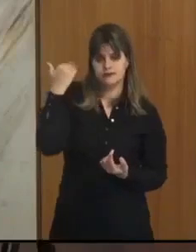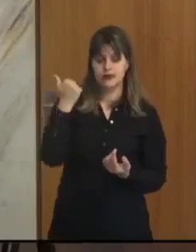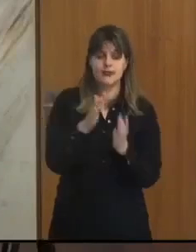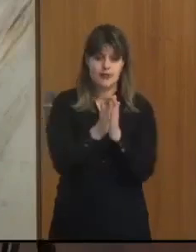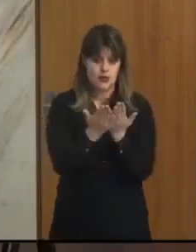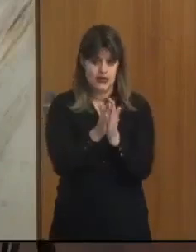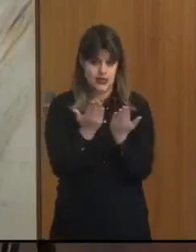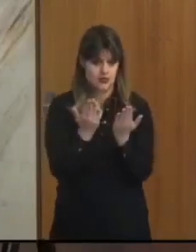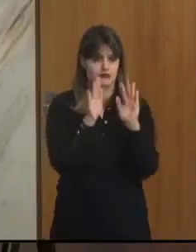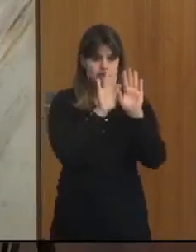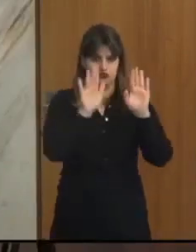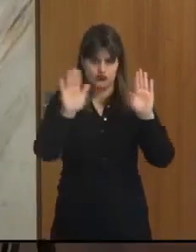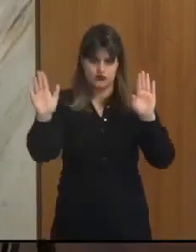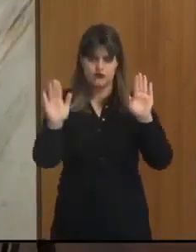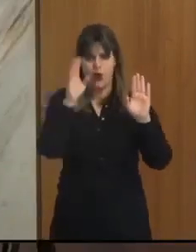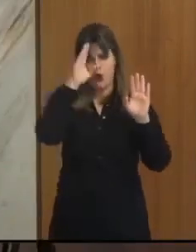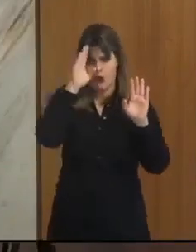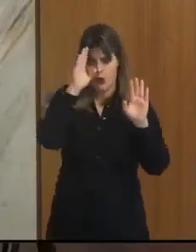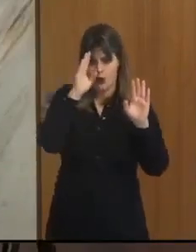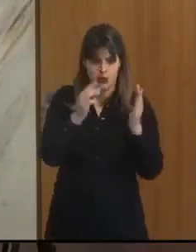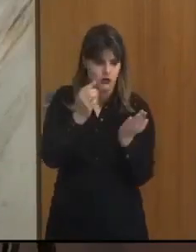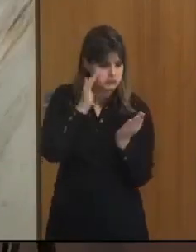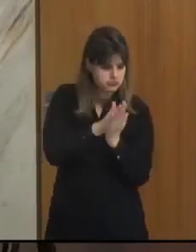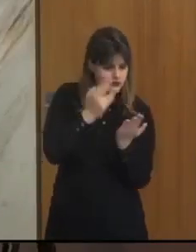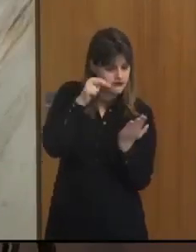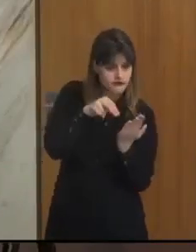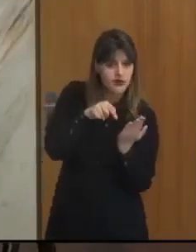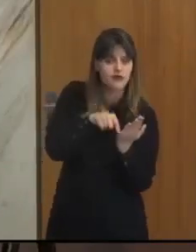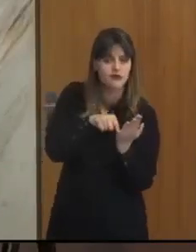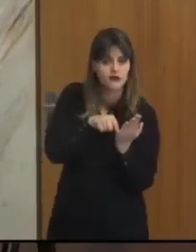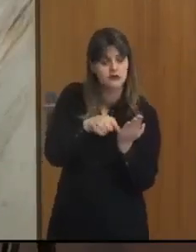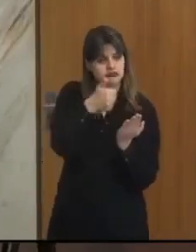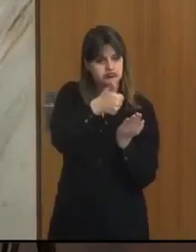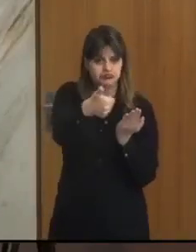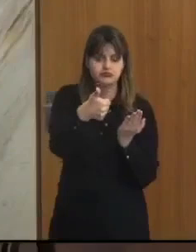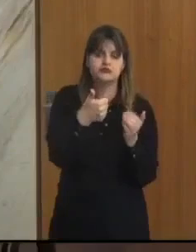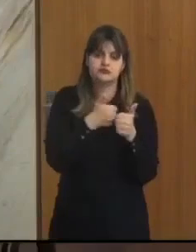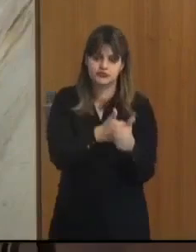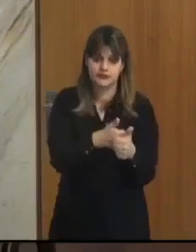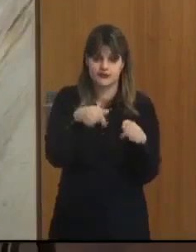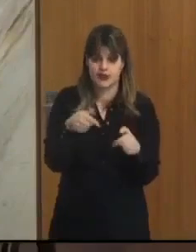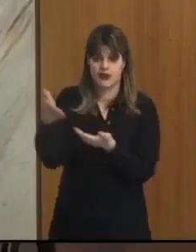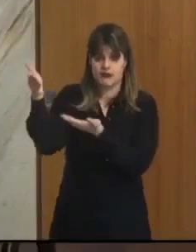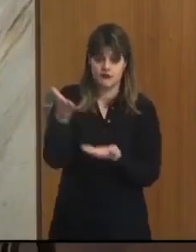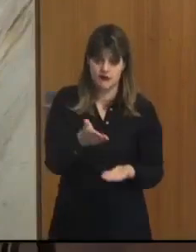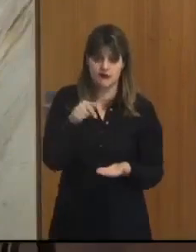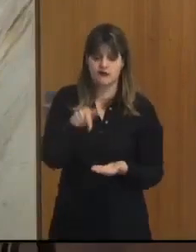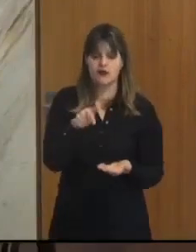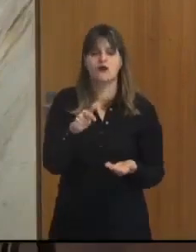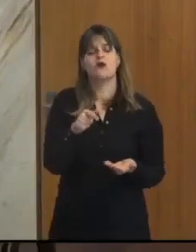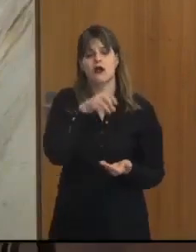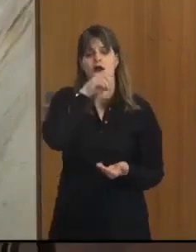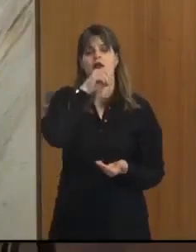da exposição que cumpre assim a sua função plena. Esta apresentação e divulgação abre-nos as portas